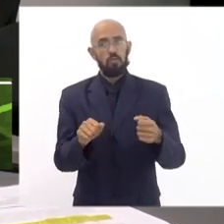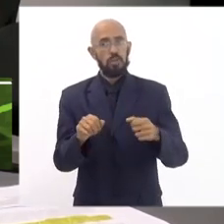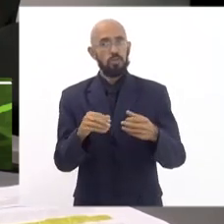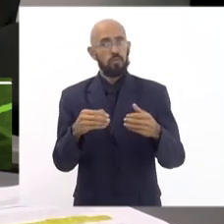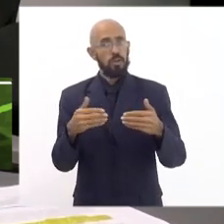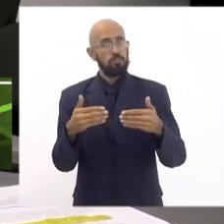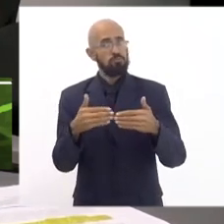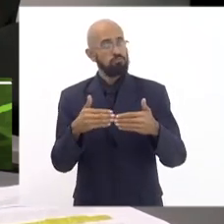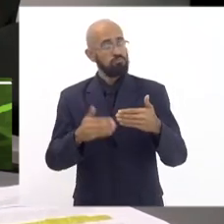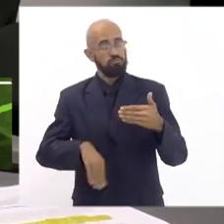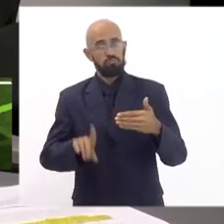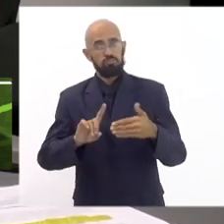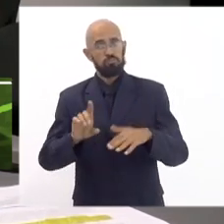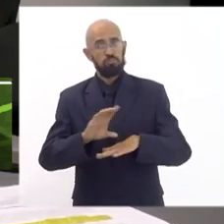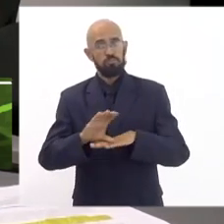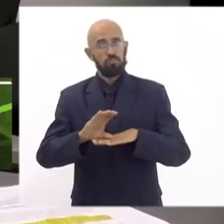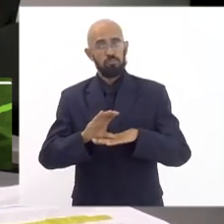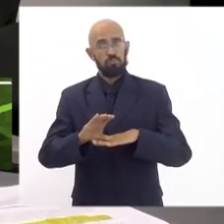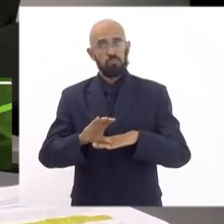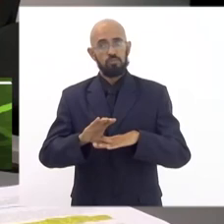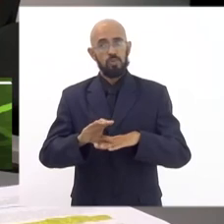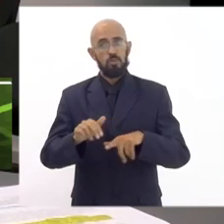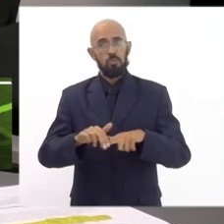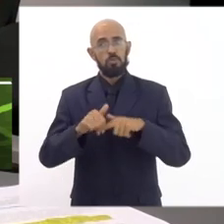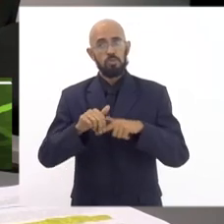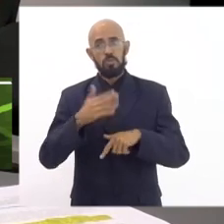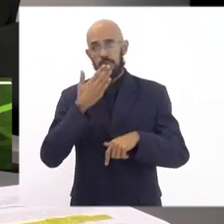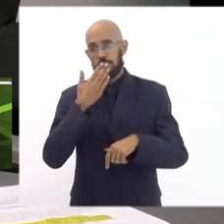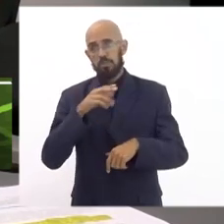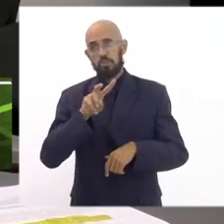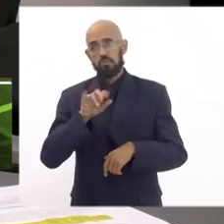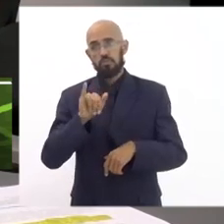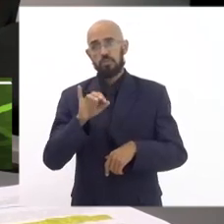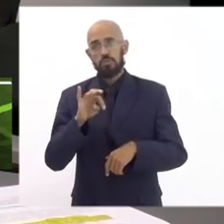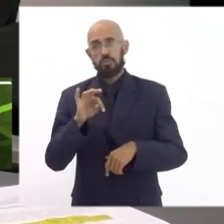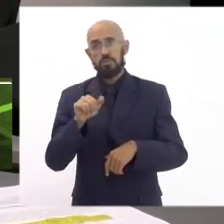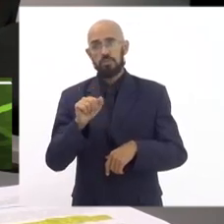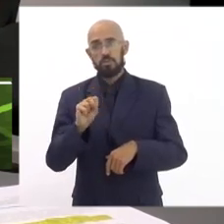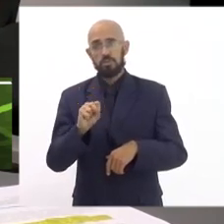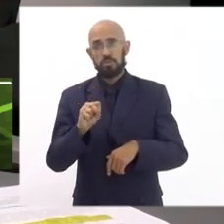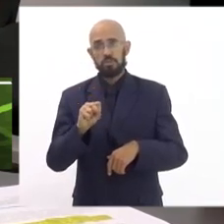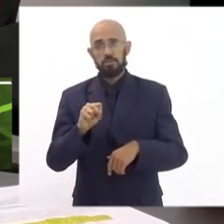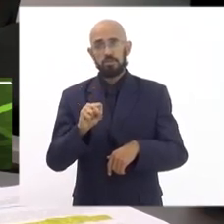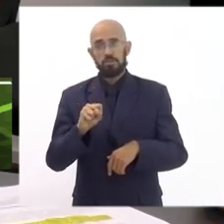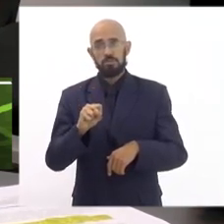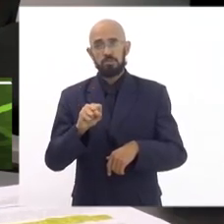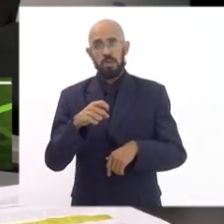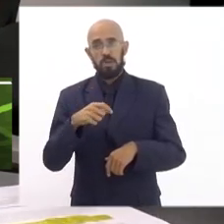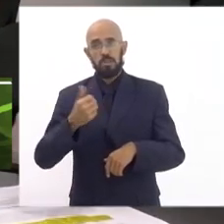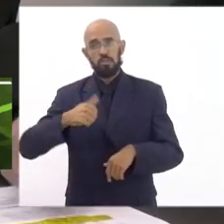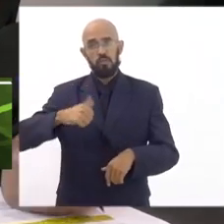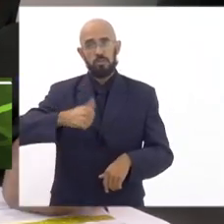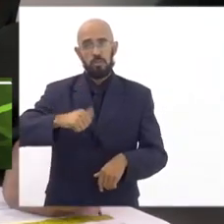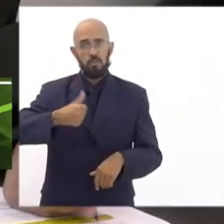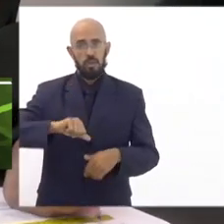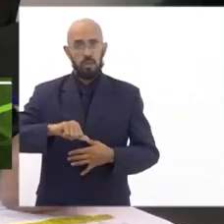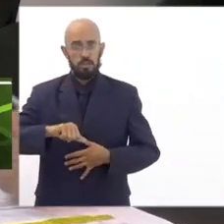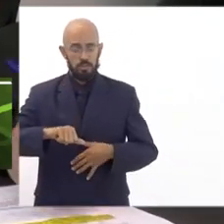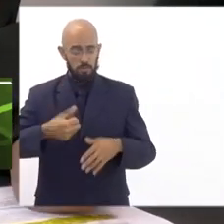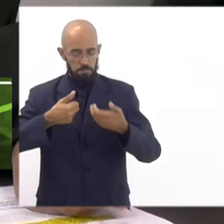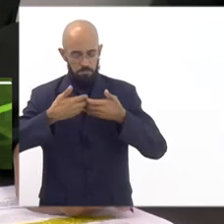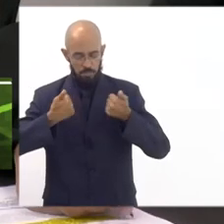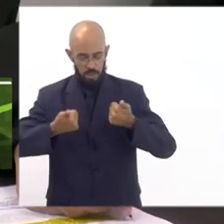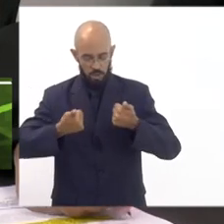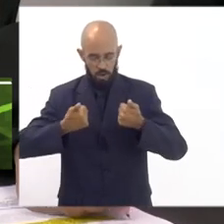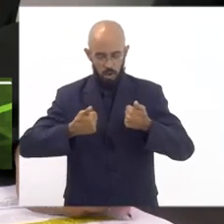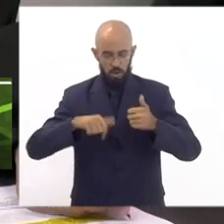tenho receio disso e, por essa razão, vou pedir vista. Okay. Vou pedir vista, Vossa Excelência, para que a gente possa fazer uma análise pormenorizada da